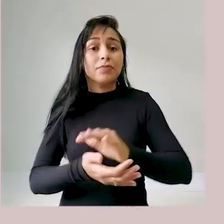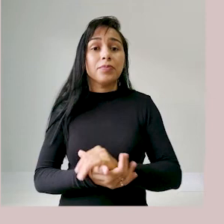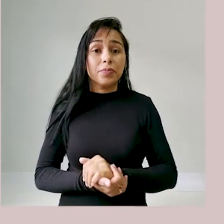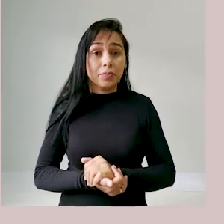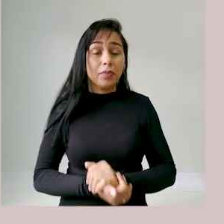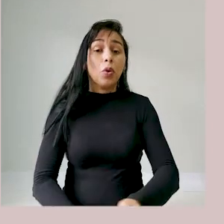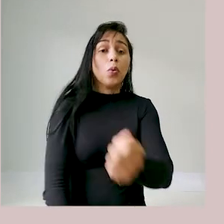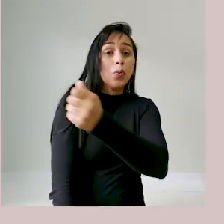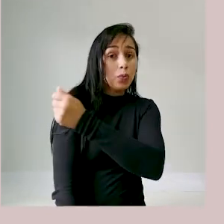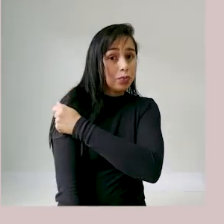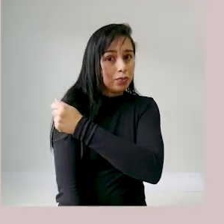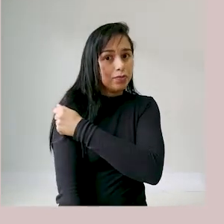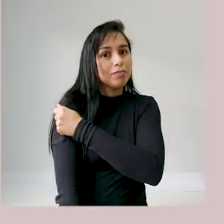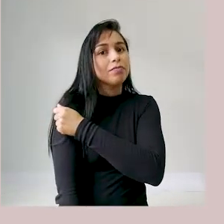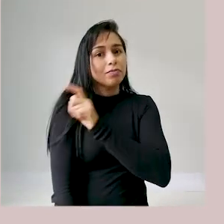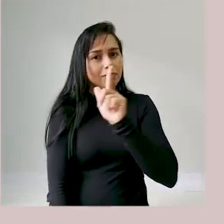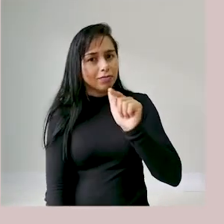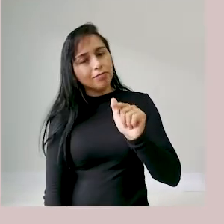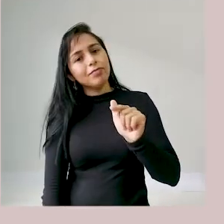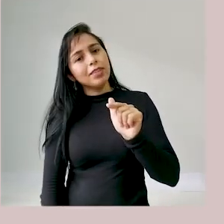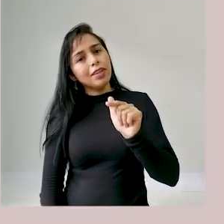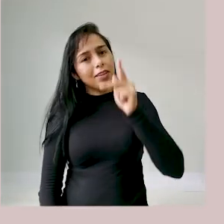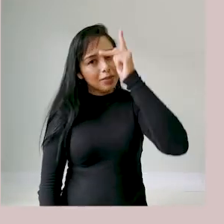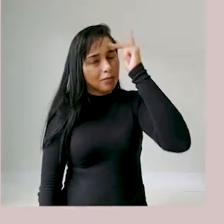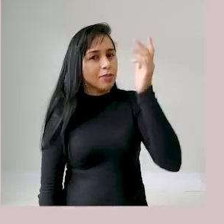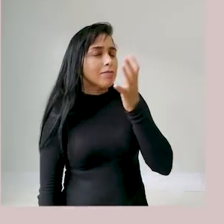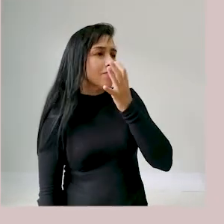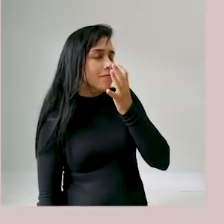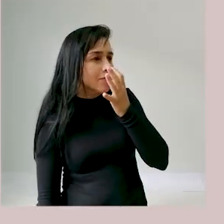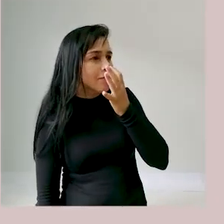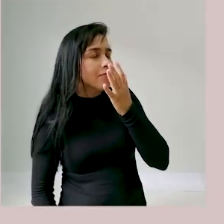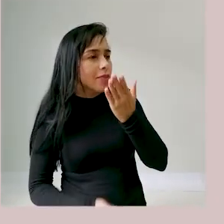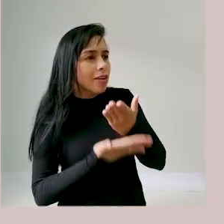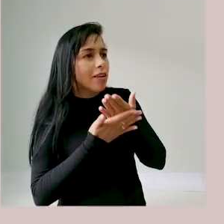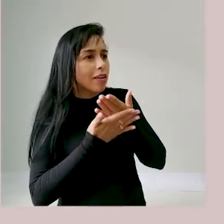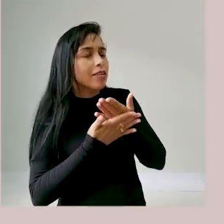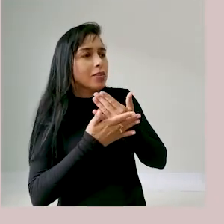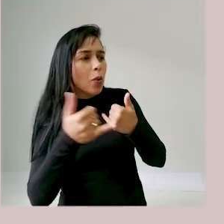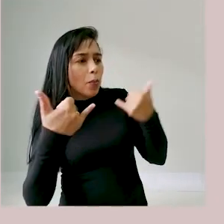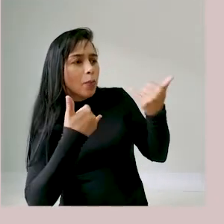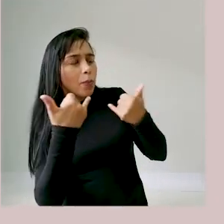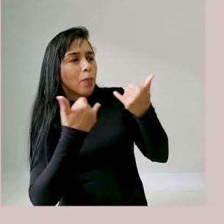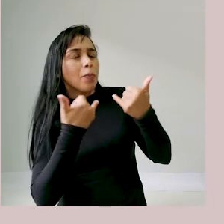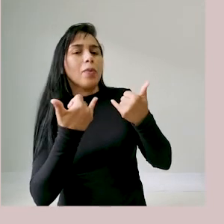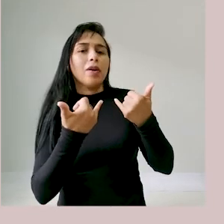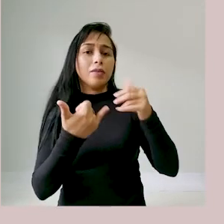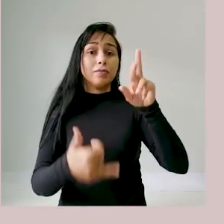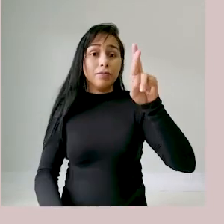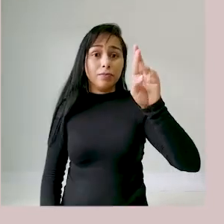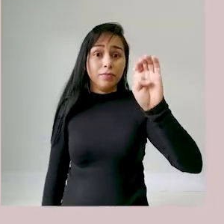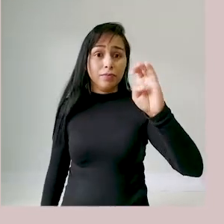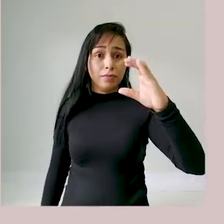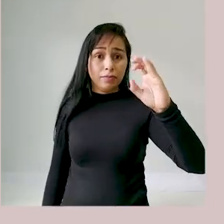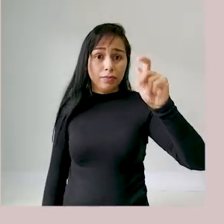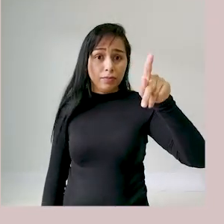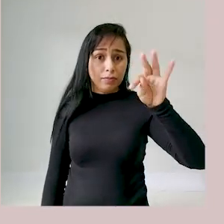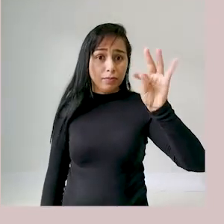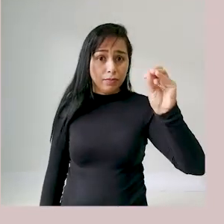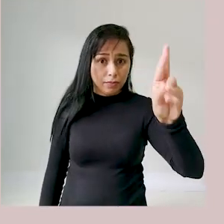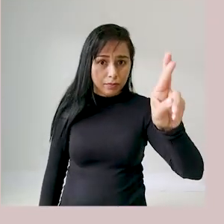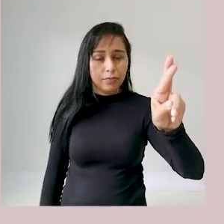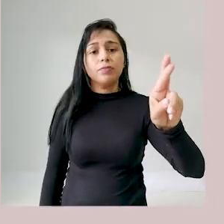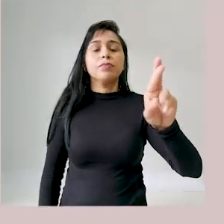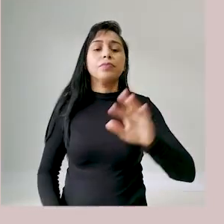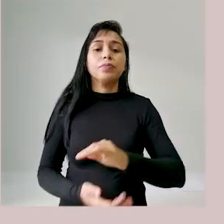os estudantes sendo os receptores desse processo. A mensagem seria o texto verbal, aquilo que